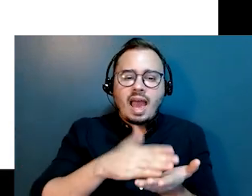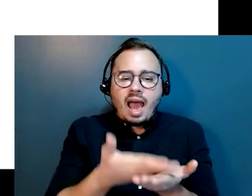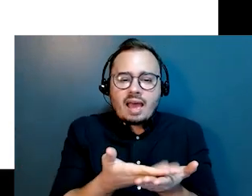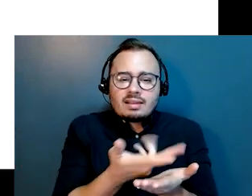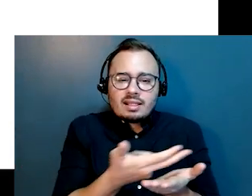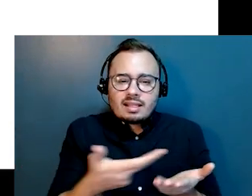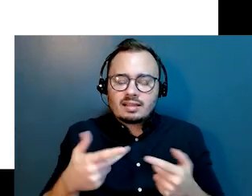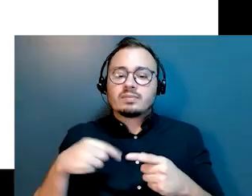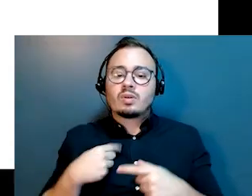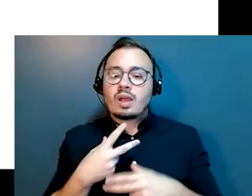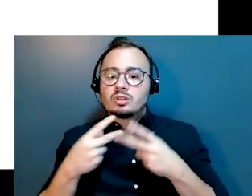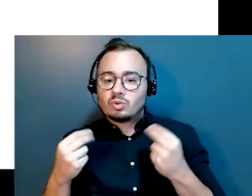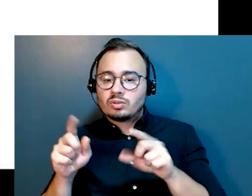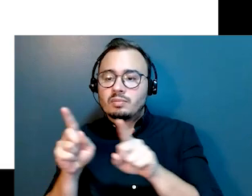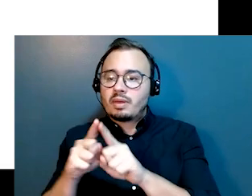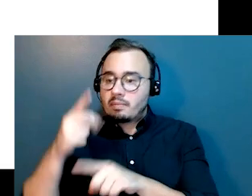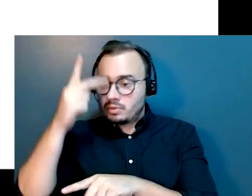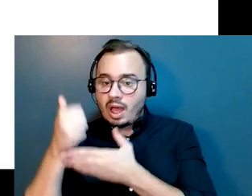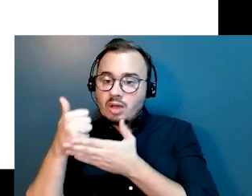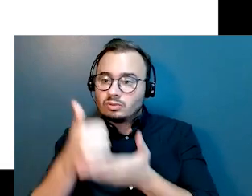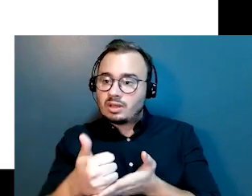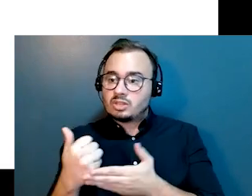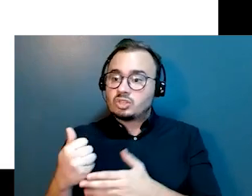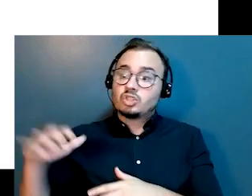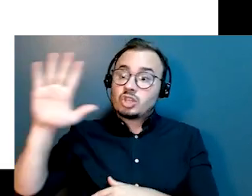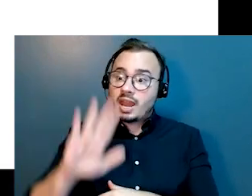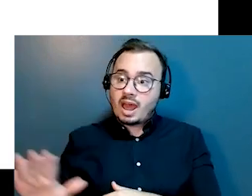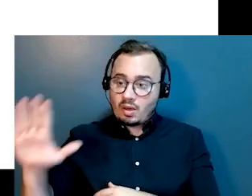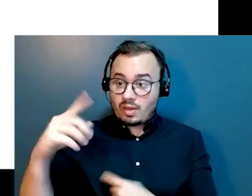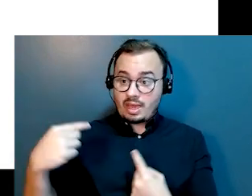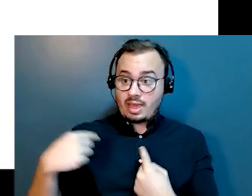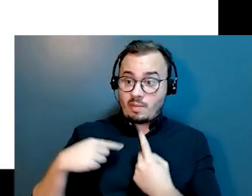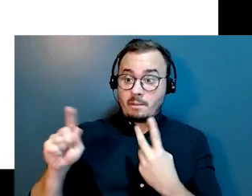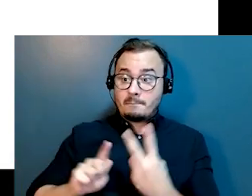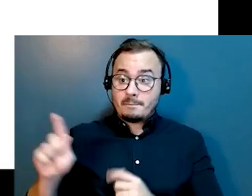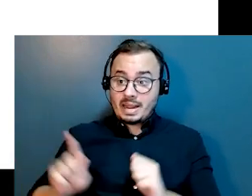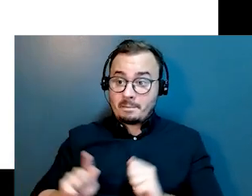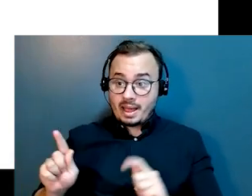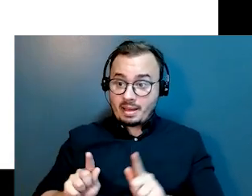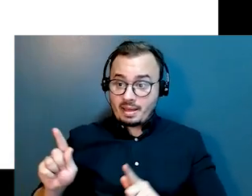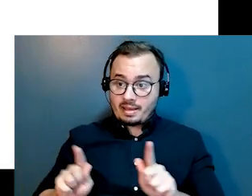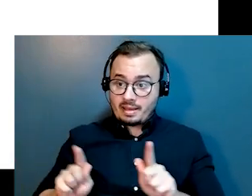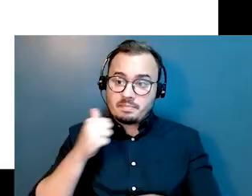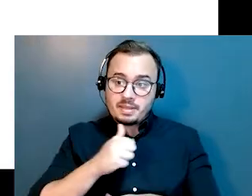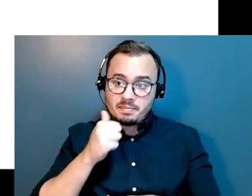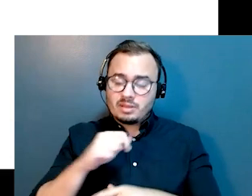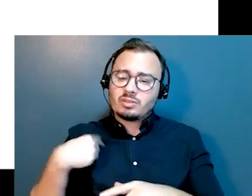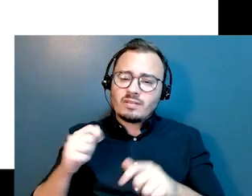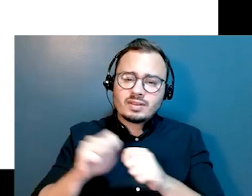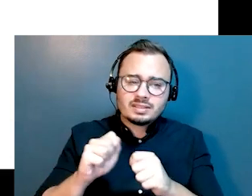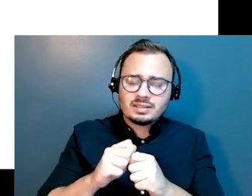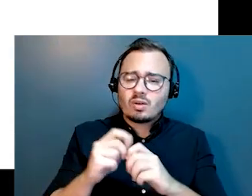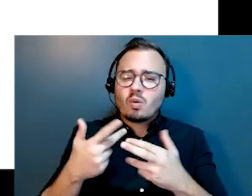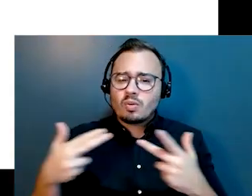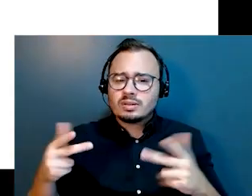eu. Eu e essa minha prima ficávamos com tarefas como limpeza, carregar coisa, lavar louça, coisas bem manuais e que não